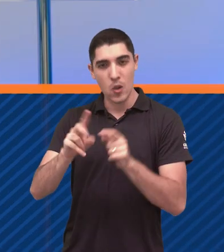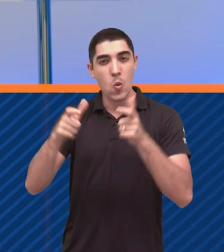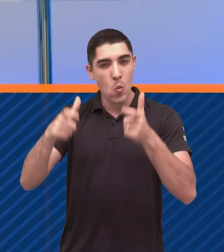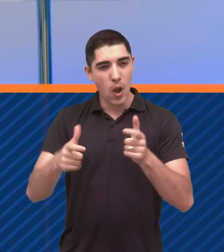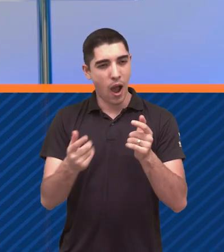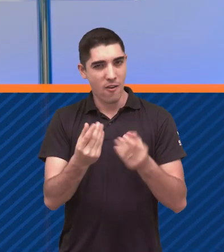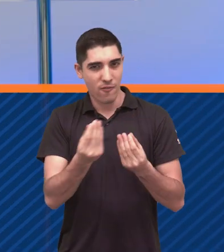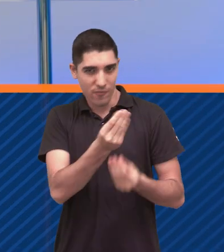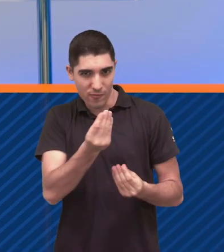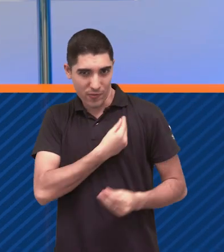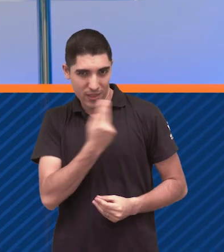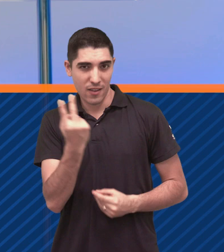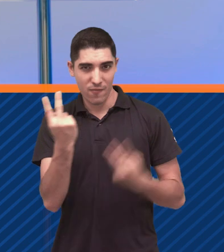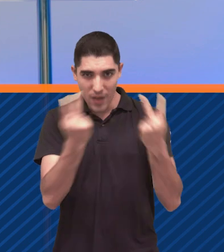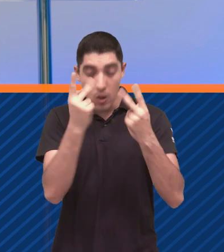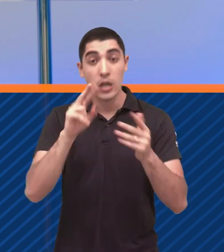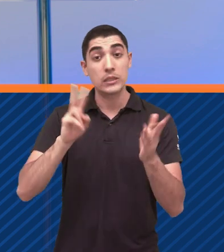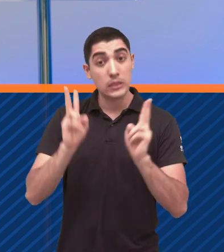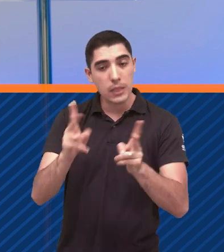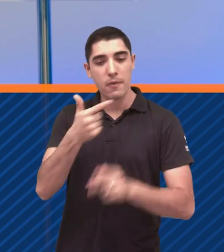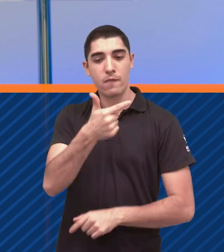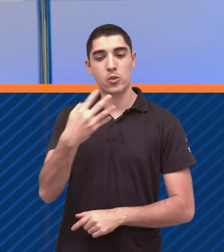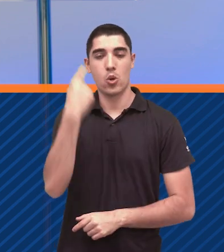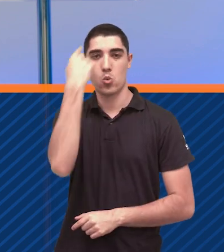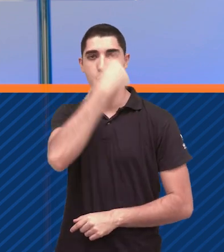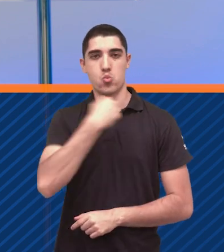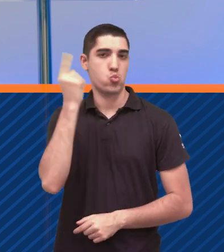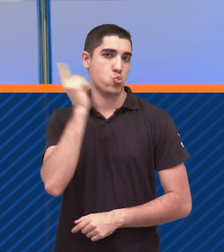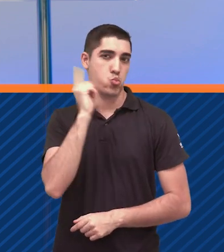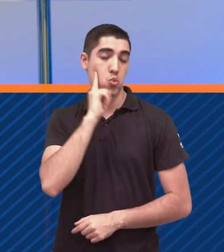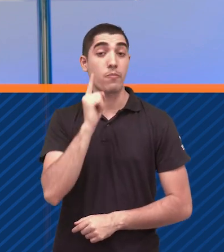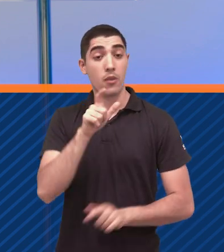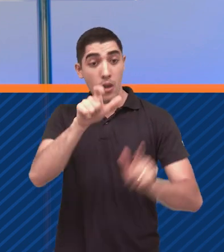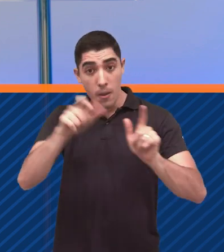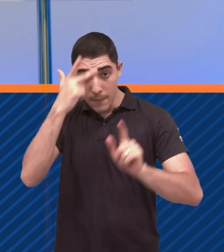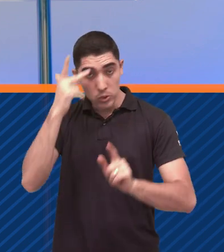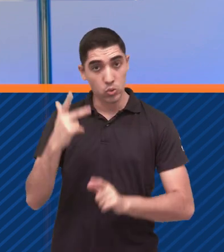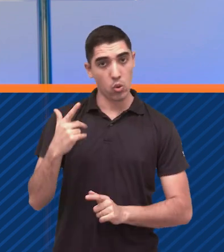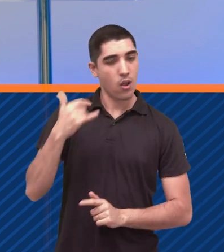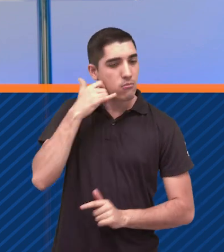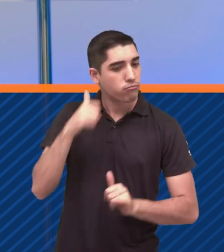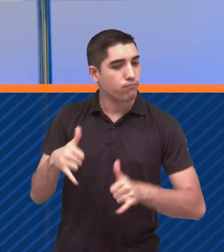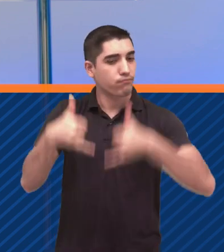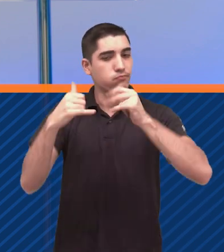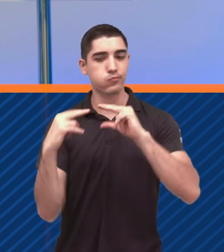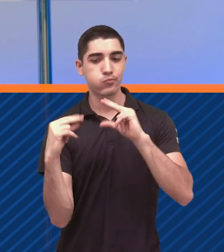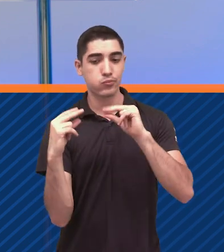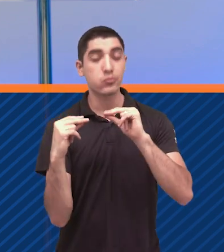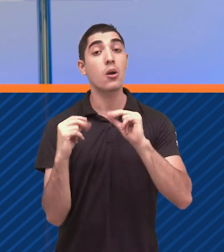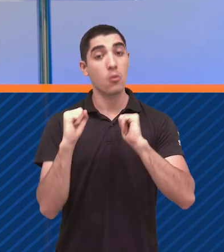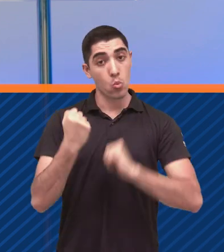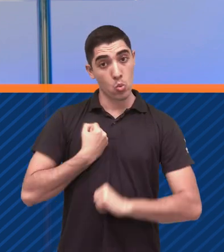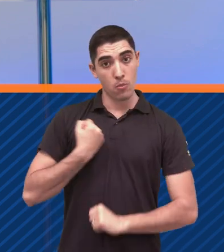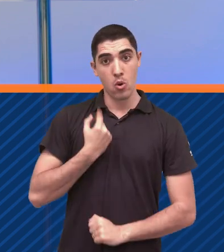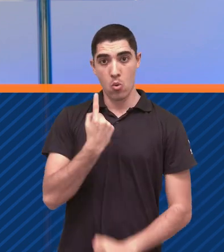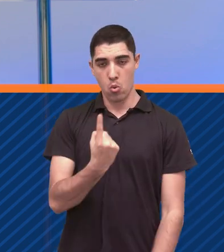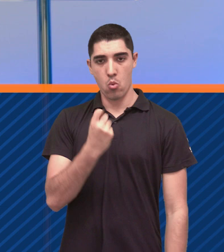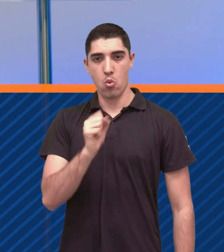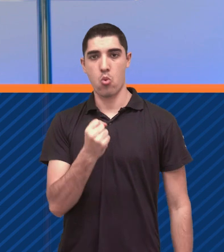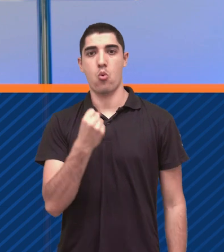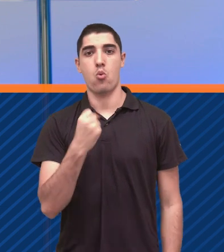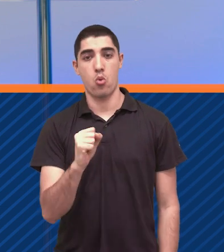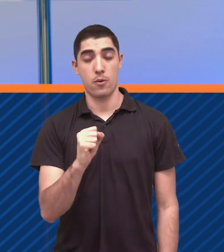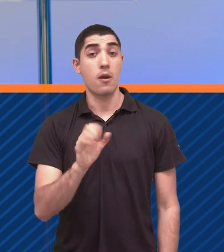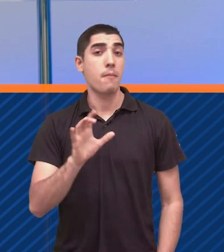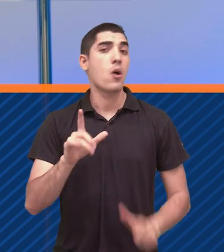de Valorização da Vida, acontece 24 horas por dia. Voluntários treinados recebem as ligações que podem ser feitas para o